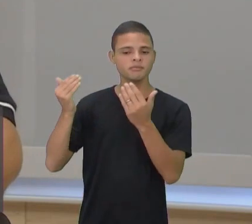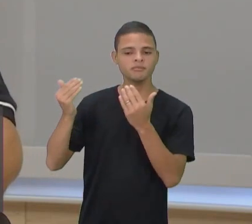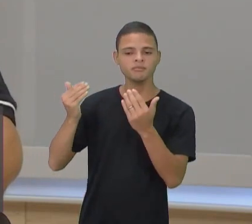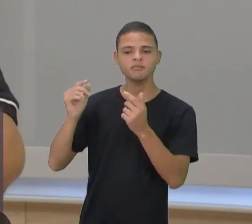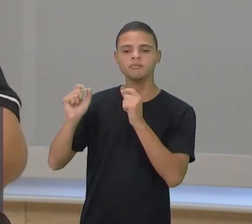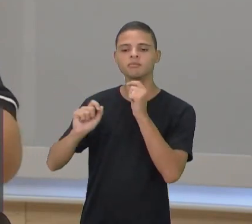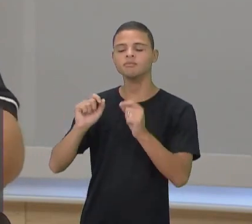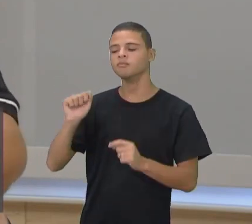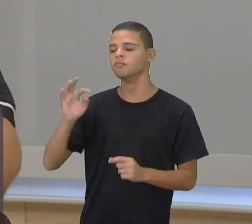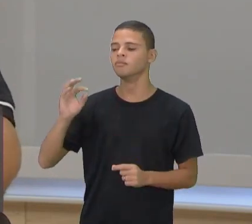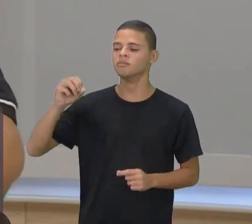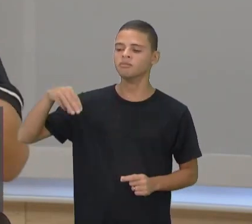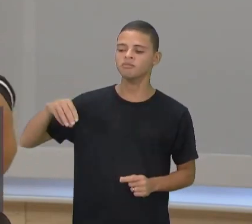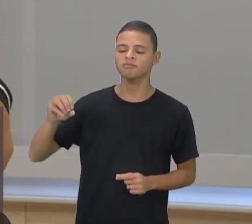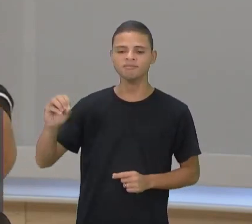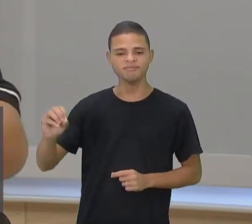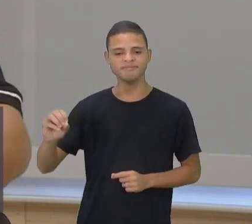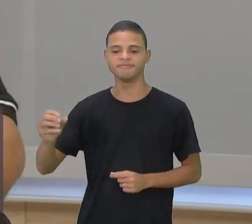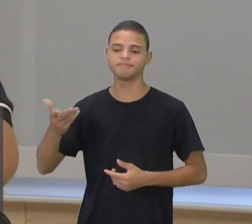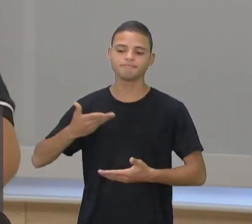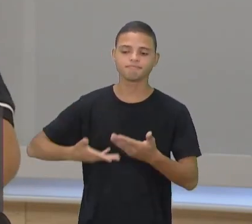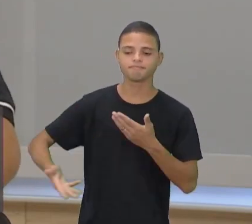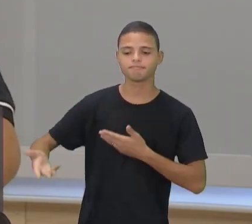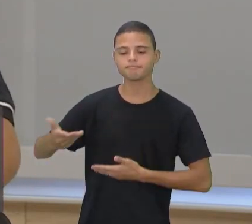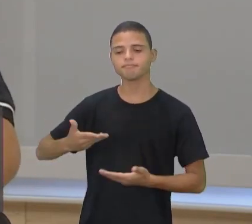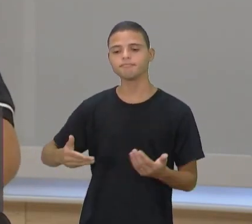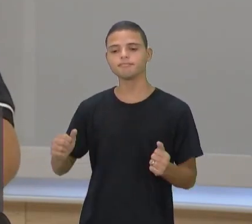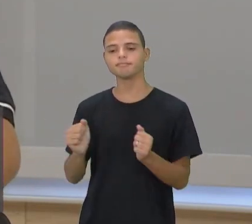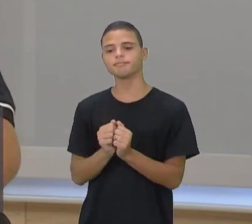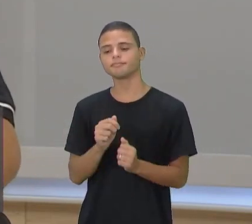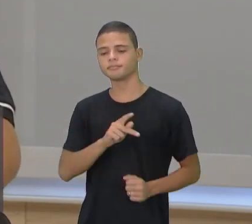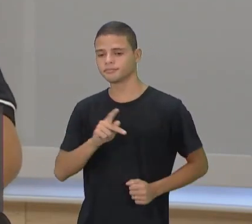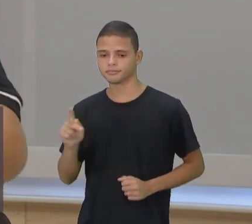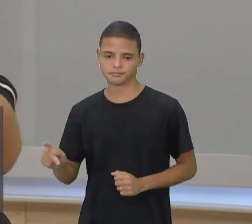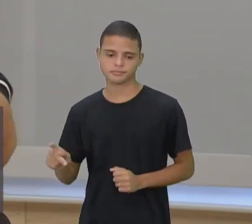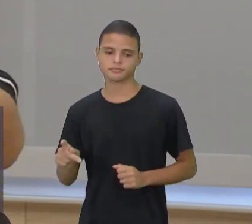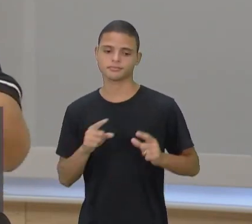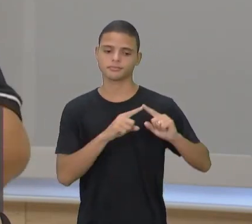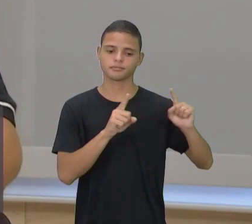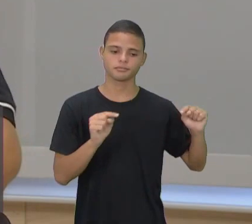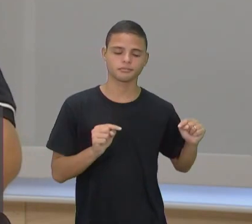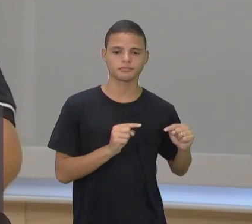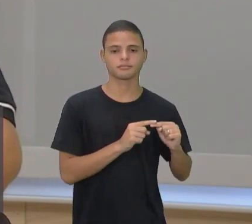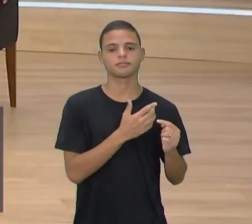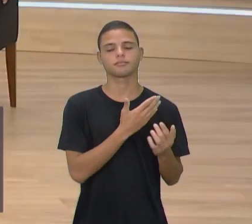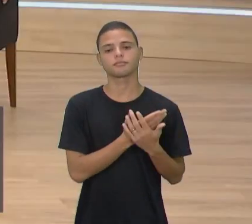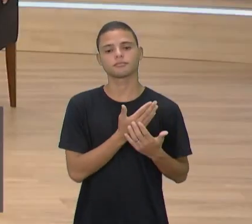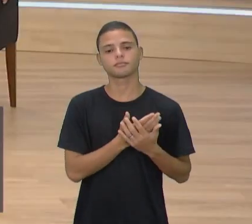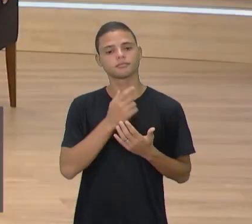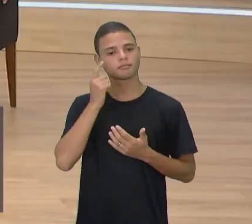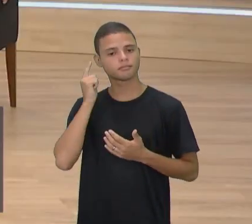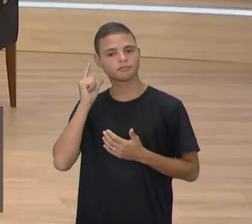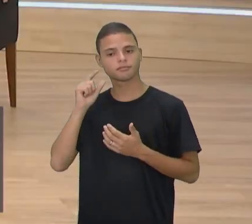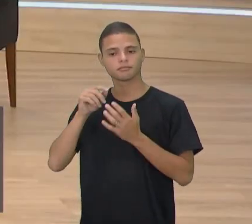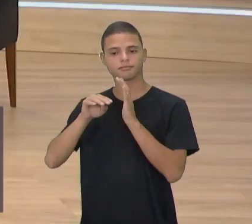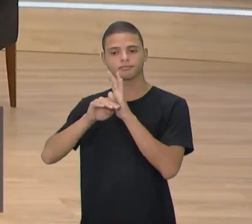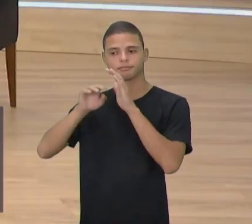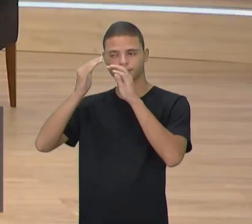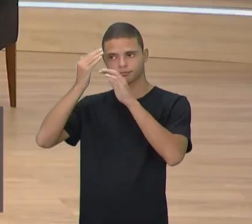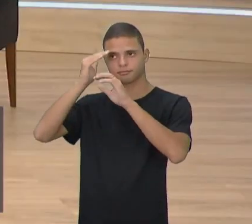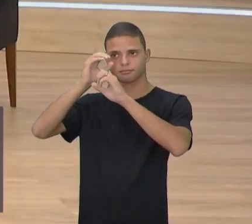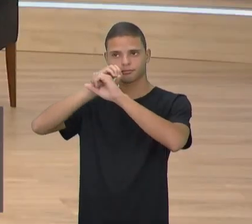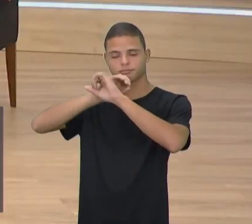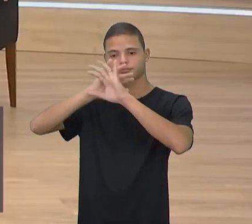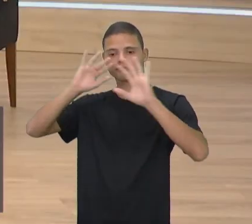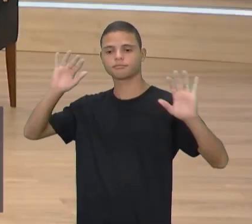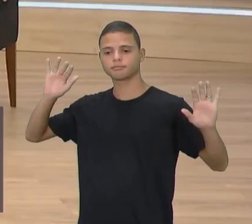átomo, o que vem a ser um elemento químico, dialogue com o seu professor aí em sala de aula, né, para que ele possa estar dando esclarecimento para você.